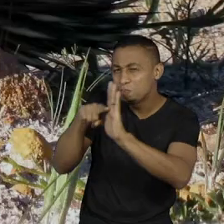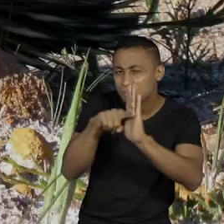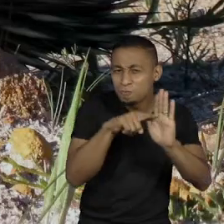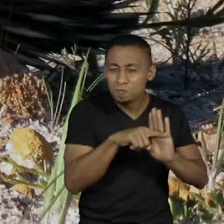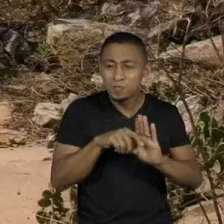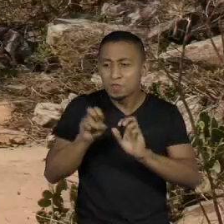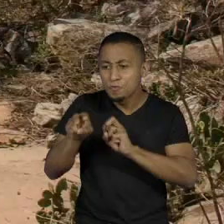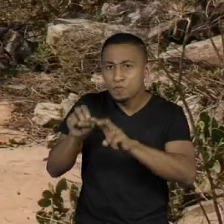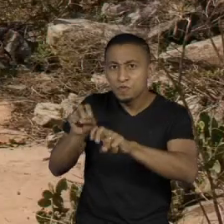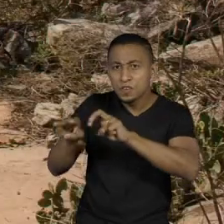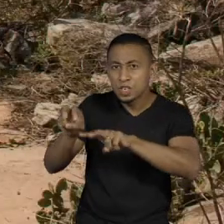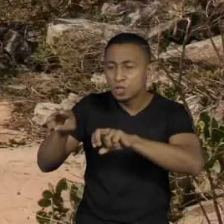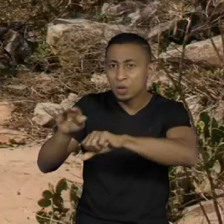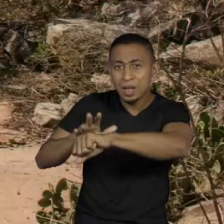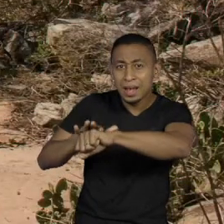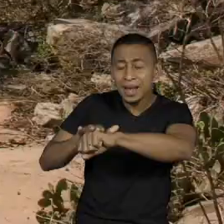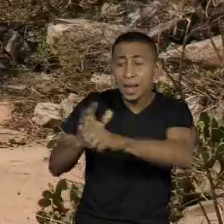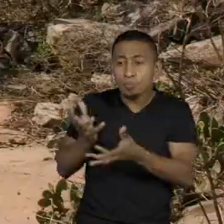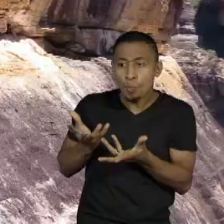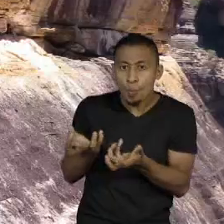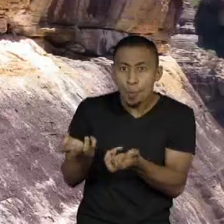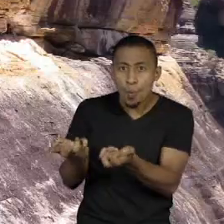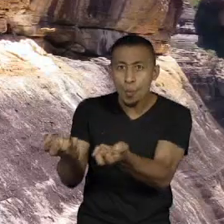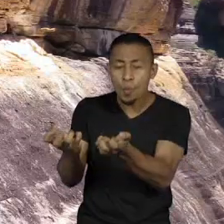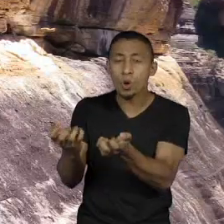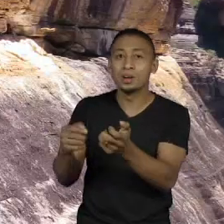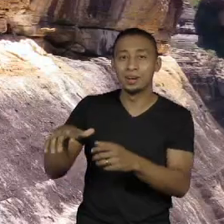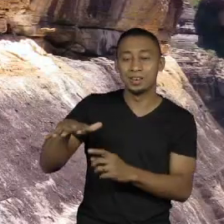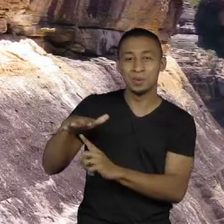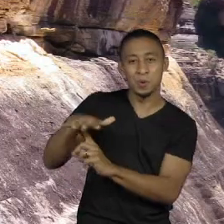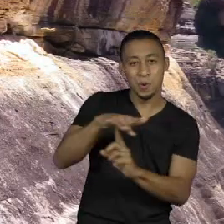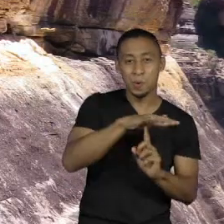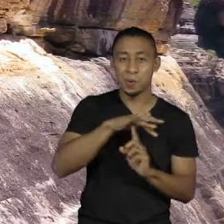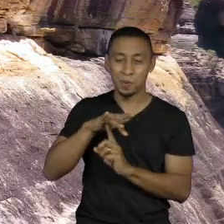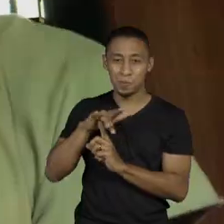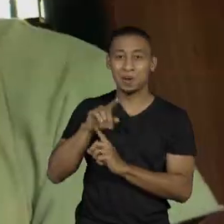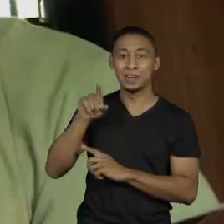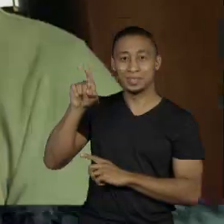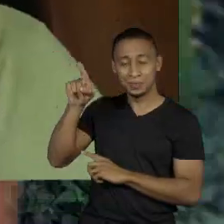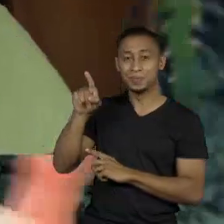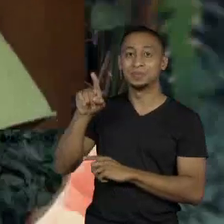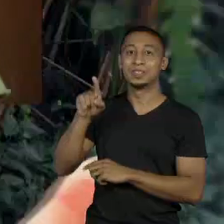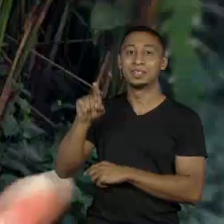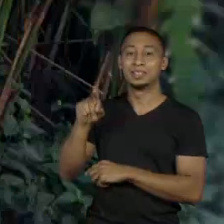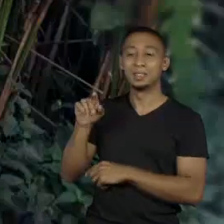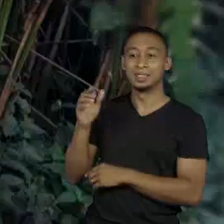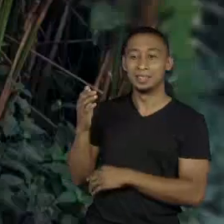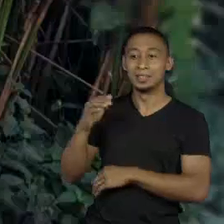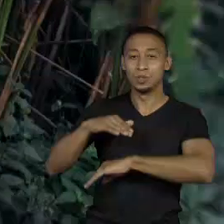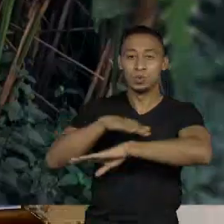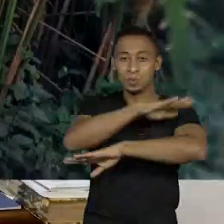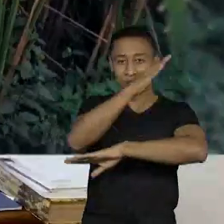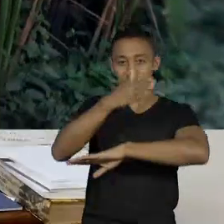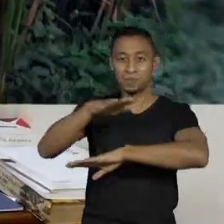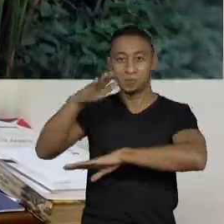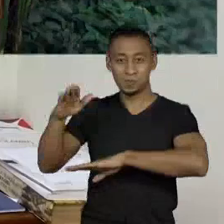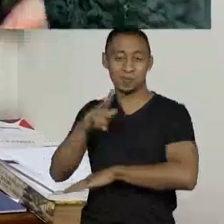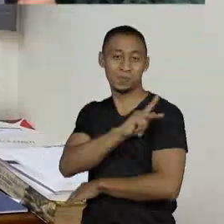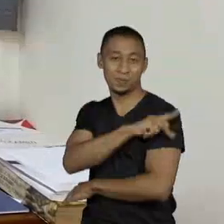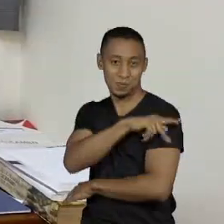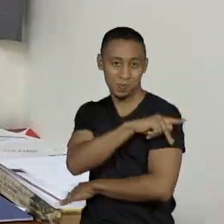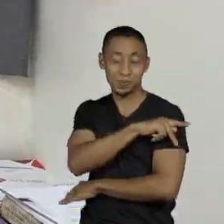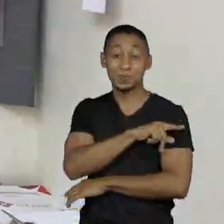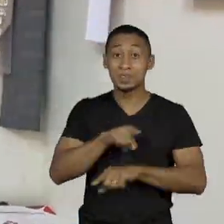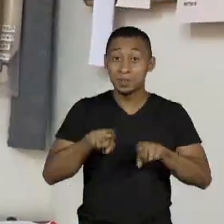de doenças na Caatinga, no Parque Nacional Serra da Capivara. E o que estes 4 profissionais têm em